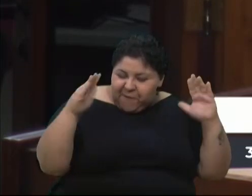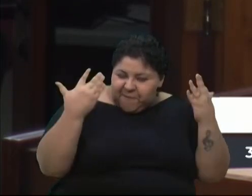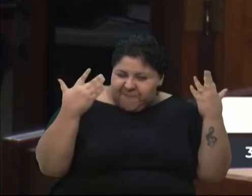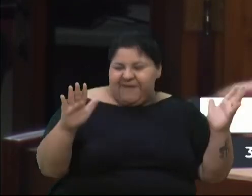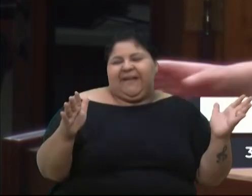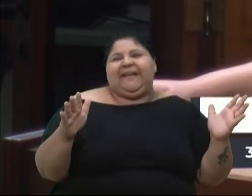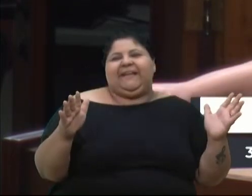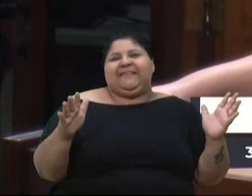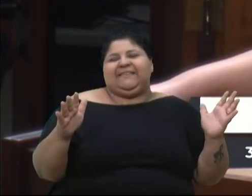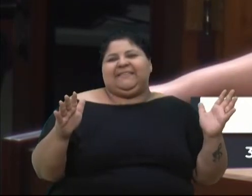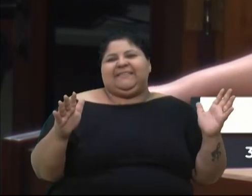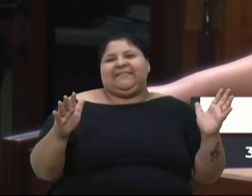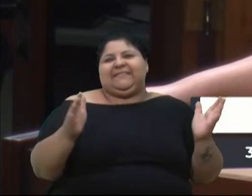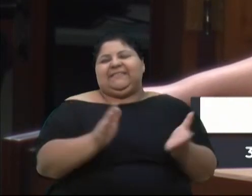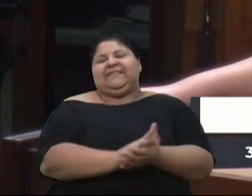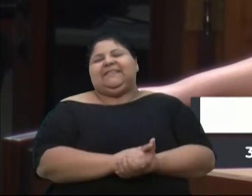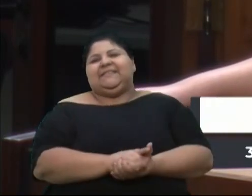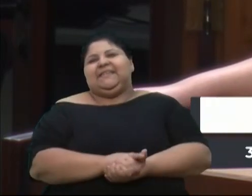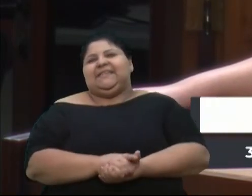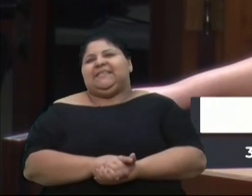hoje.